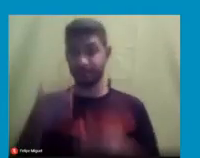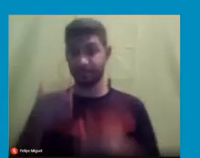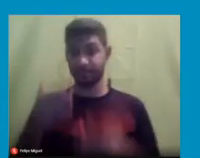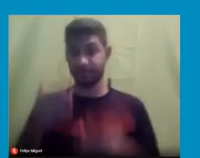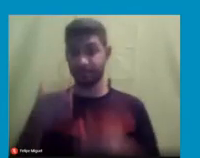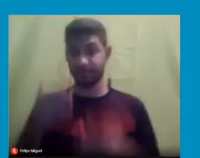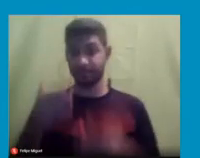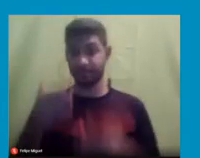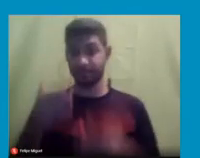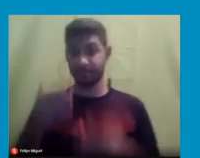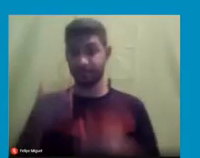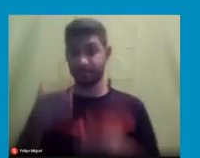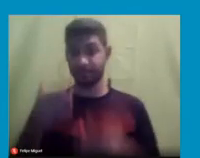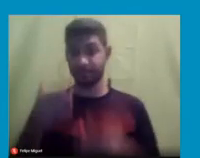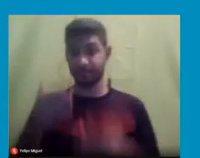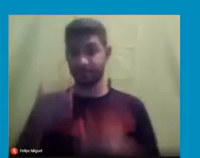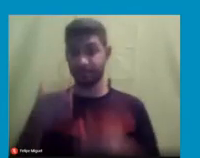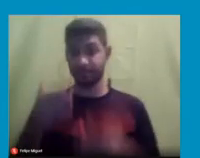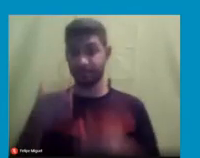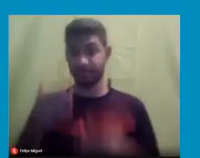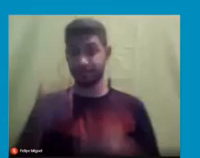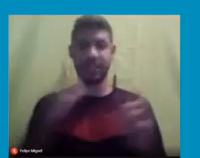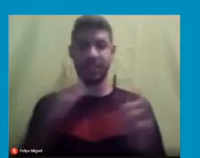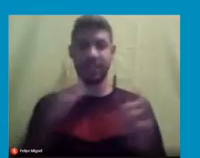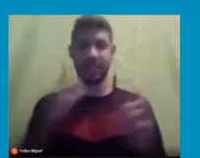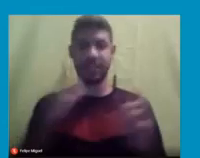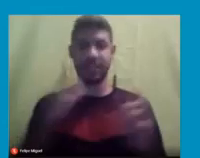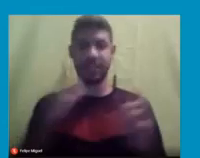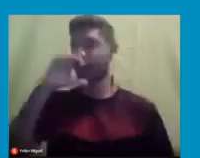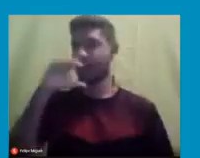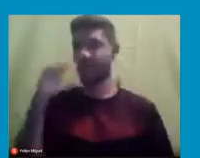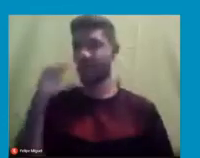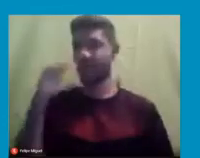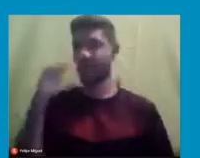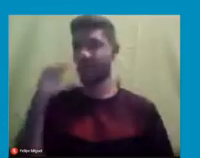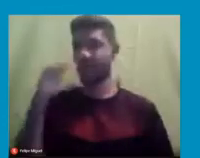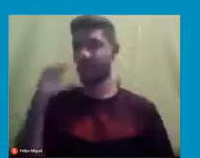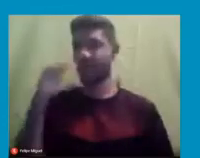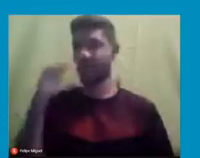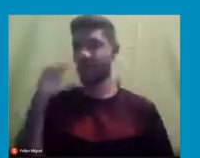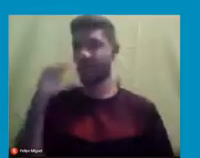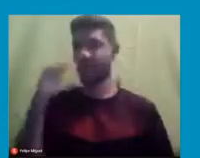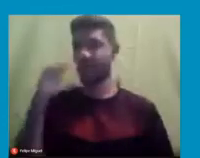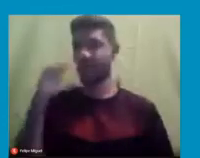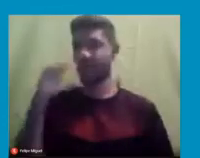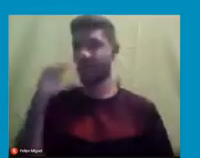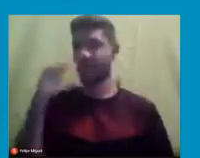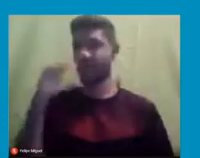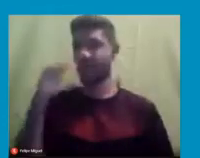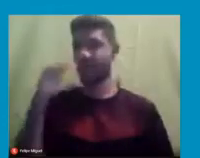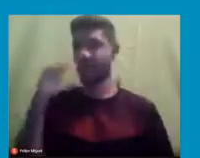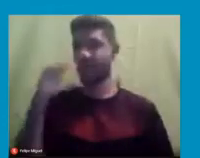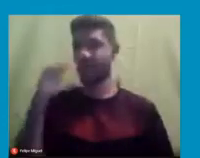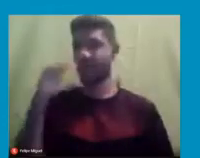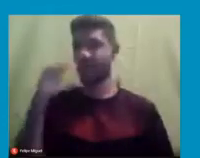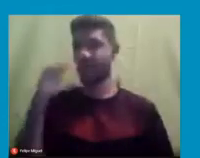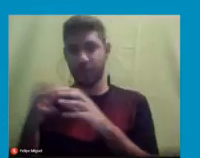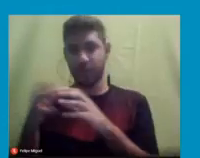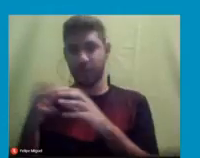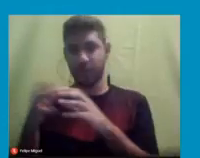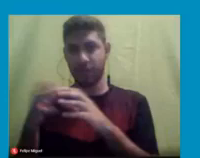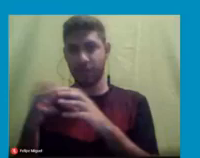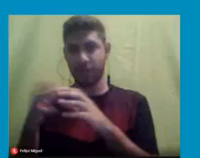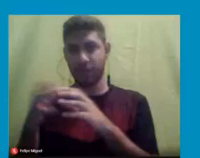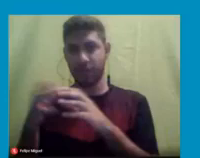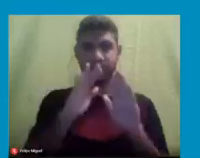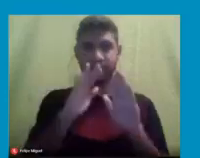com vocês, a gente poder ter esse encontro que é tão raro, né? As bolhas epistemológicas não correm só com relação